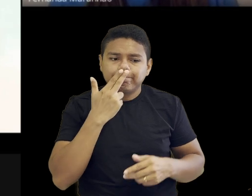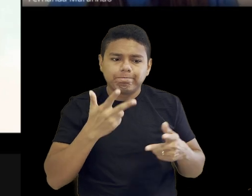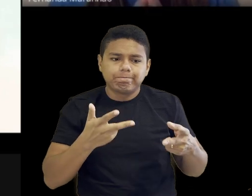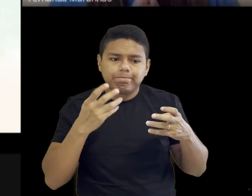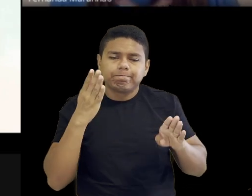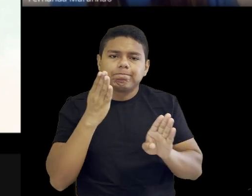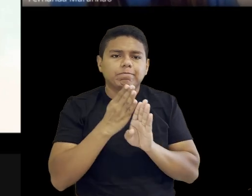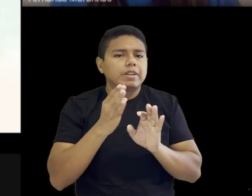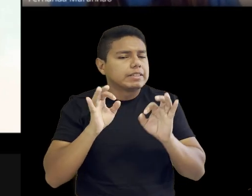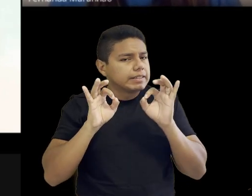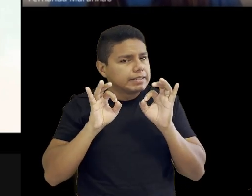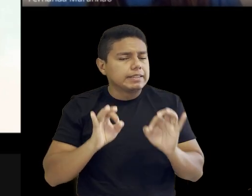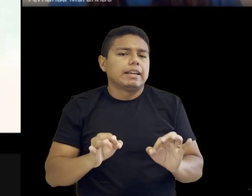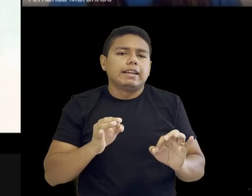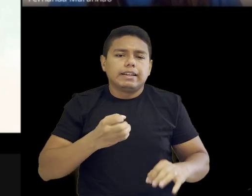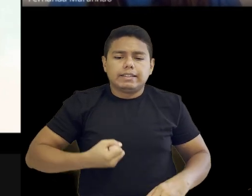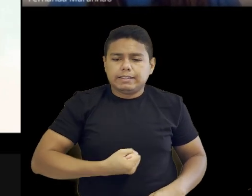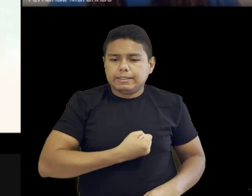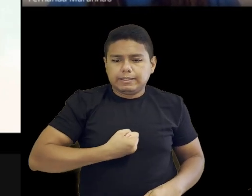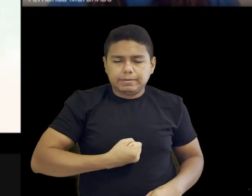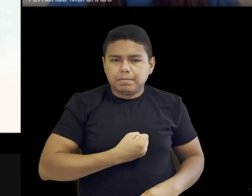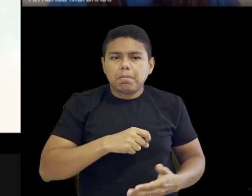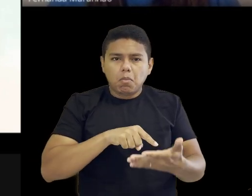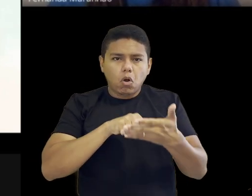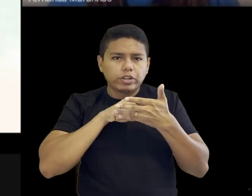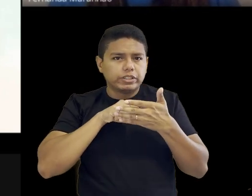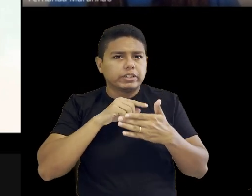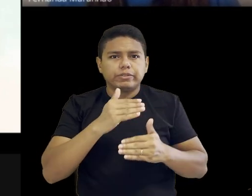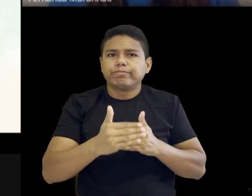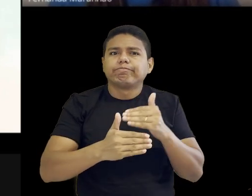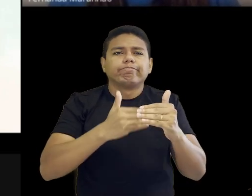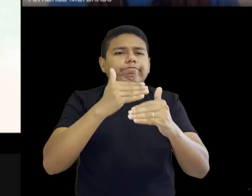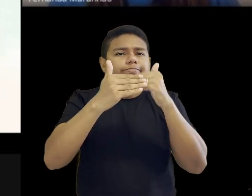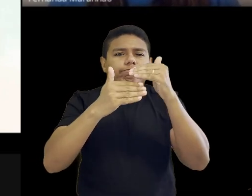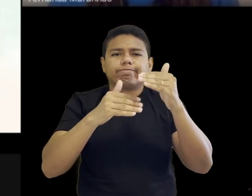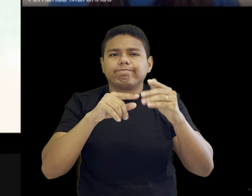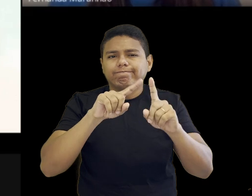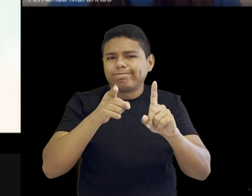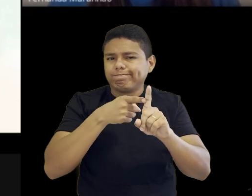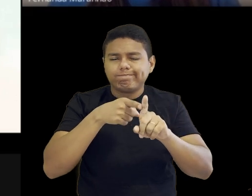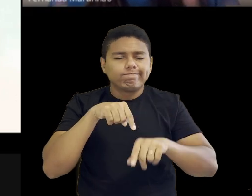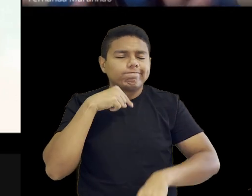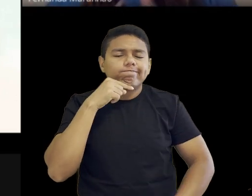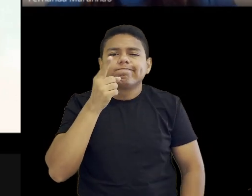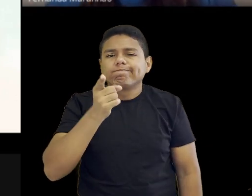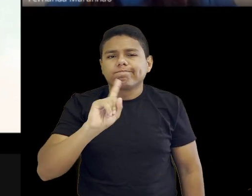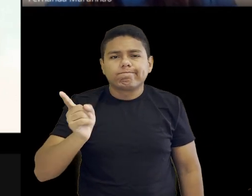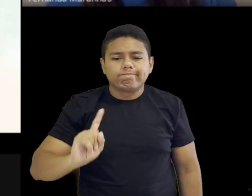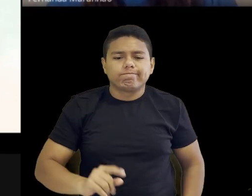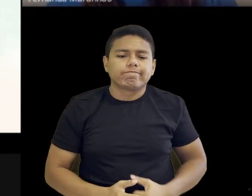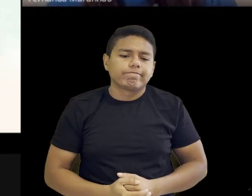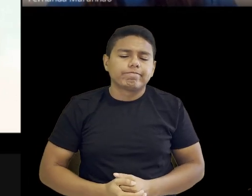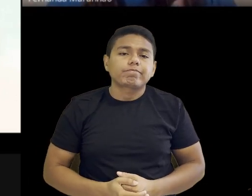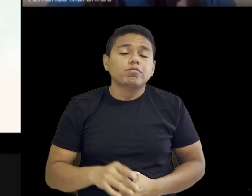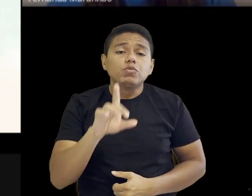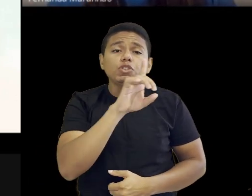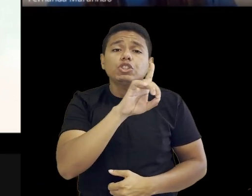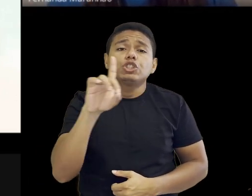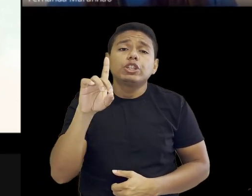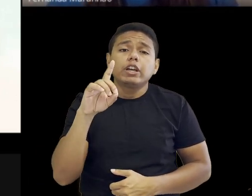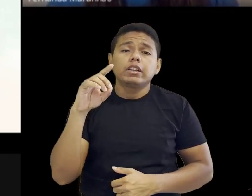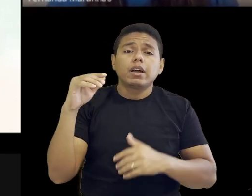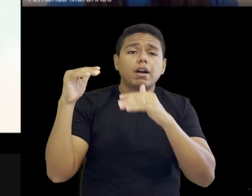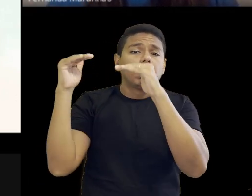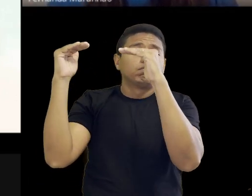temos, mais uma vez, o diagnóstico de certeza ultrassonográfico de gestação não evolutiva. À direita, nós podemos ver alguns